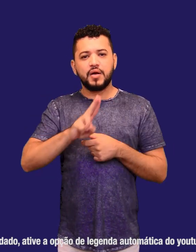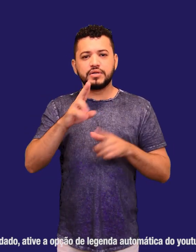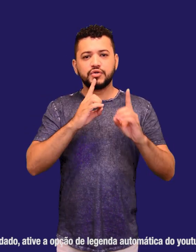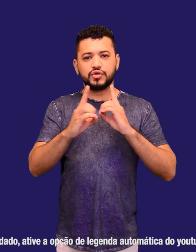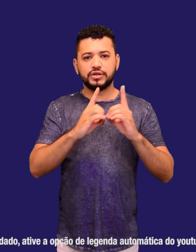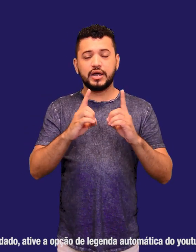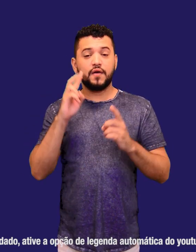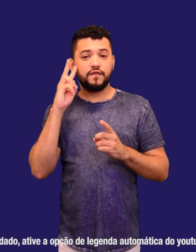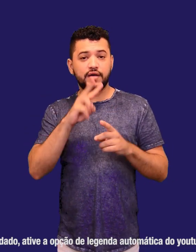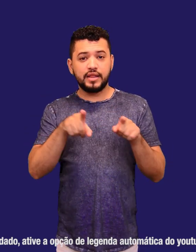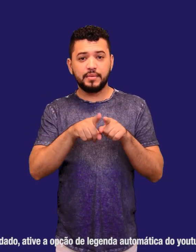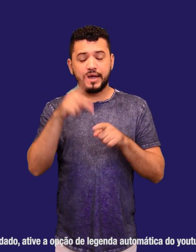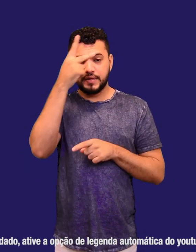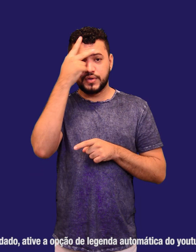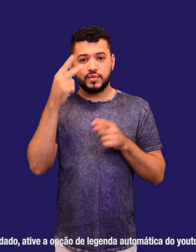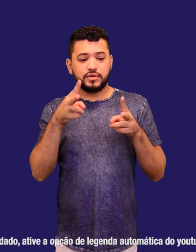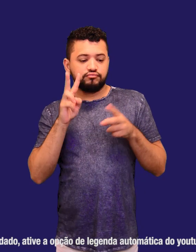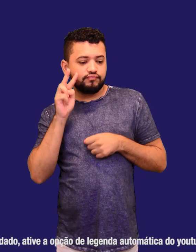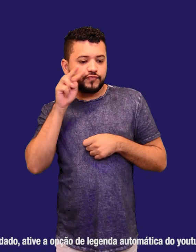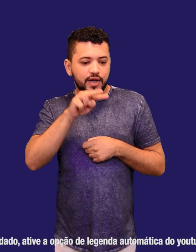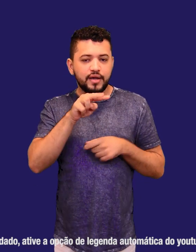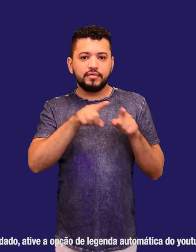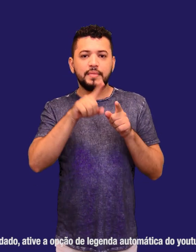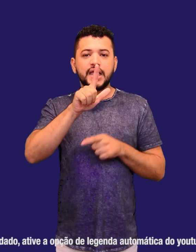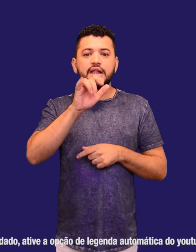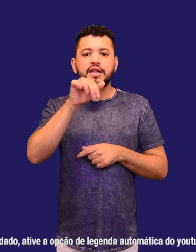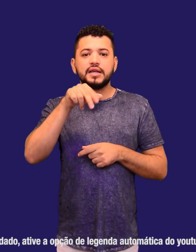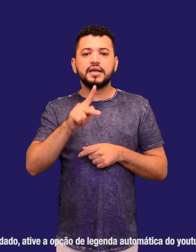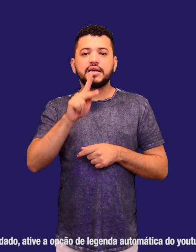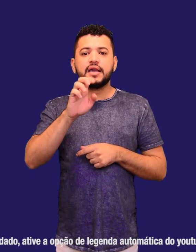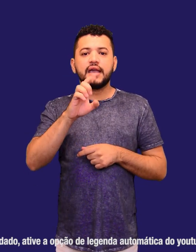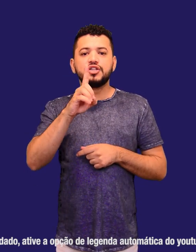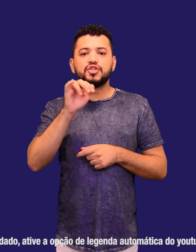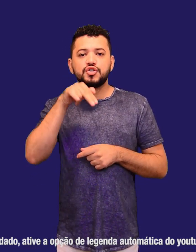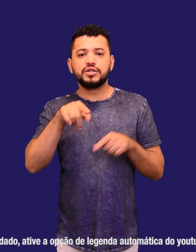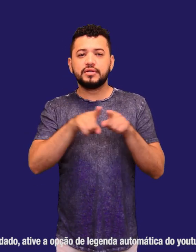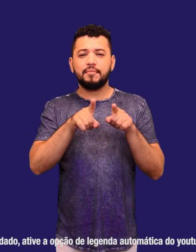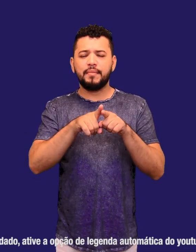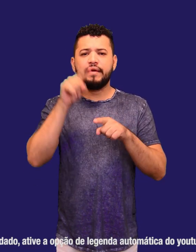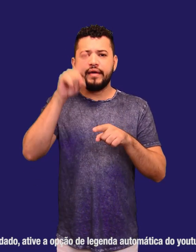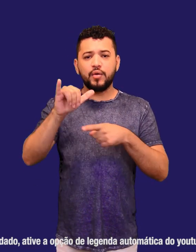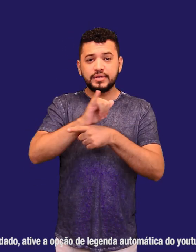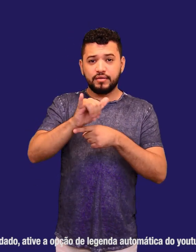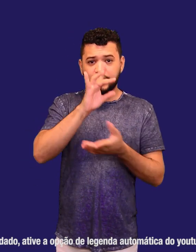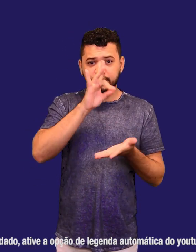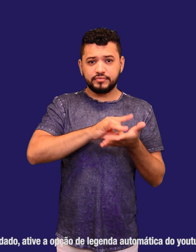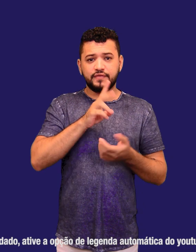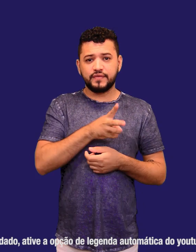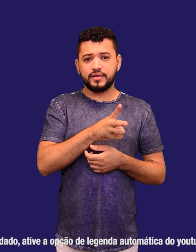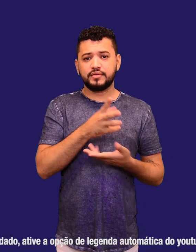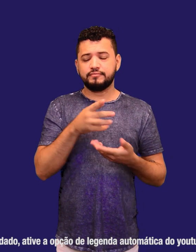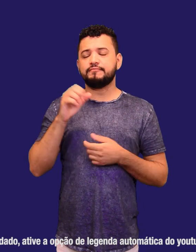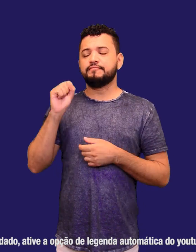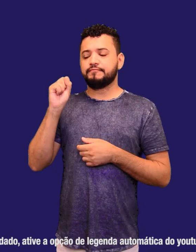considerando que as pessoas estão de olho ali, né? Isso que você falou do LinkedIn, de palavras-chave, é uma estratégia permanente, né? Perfeito,